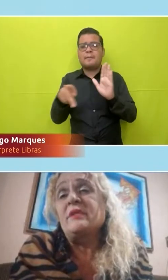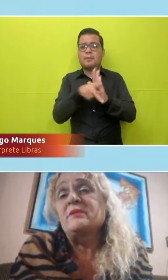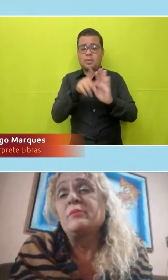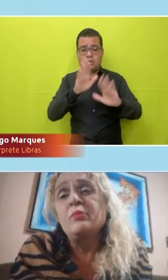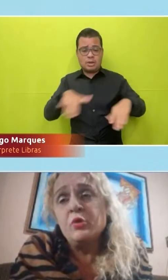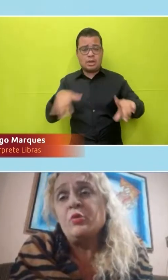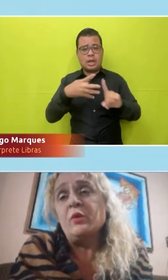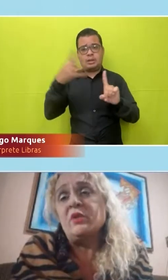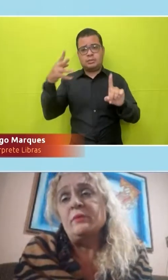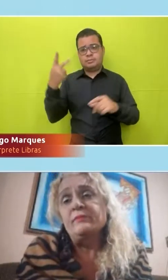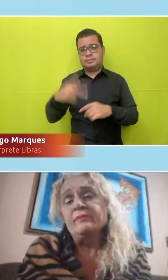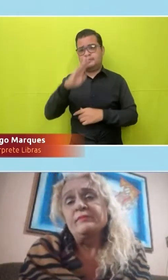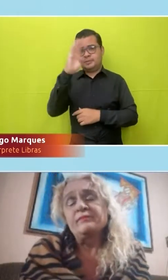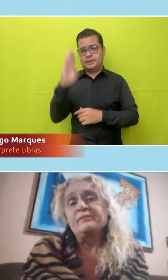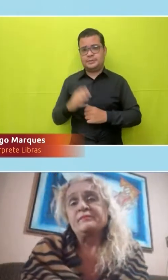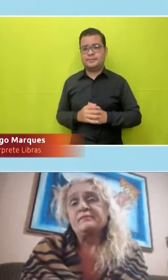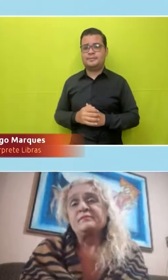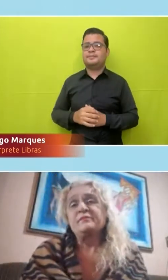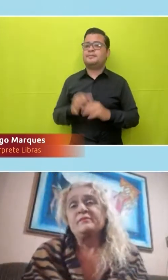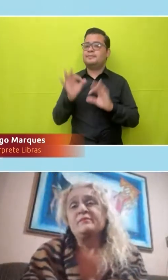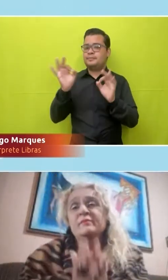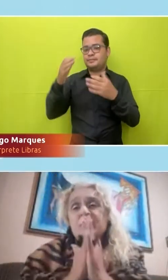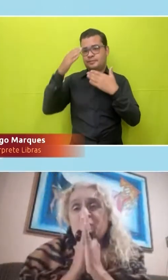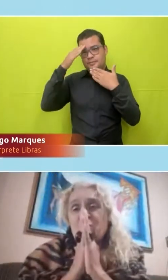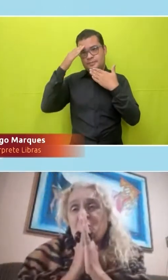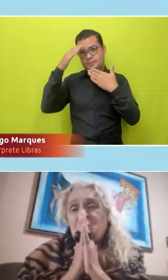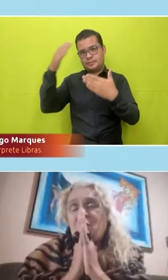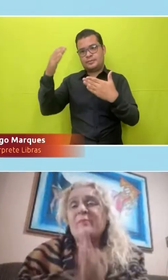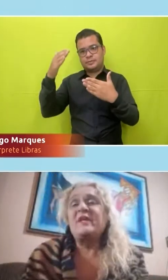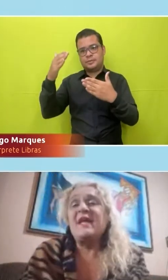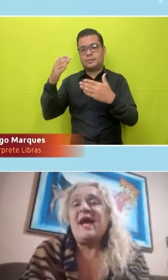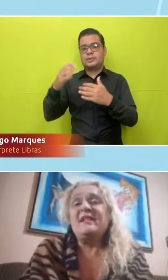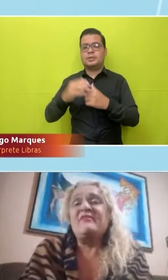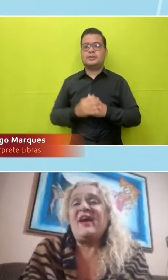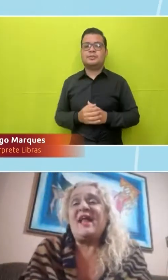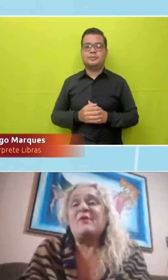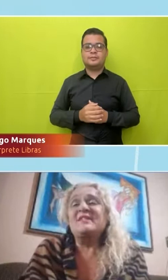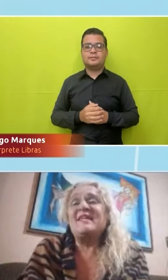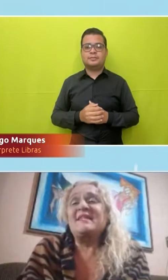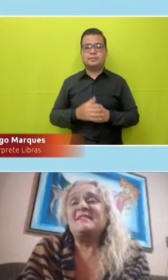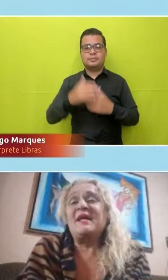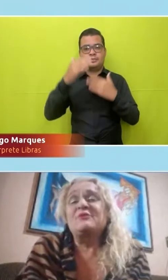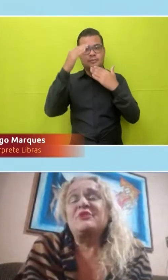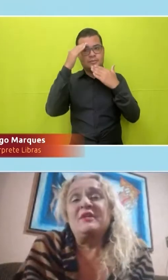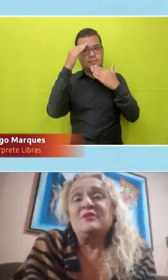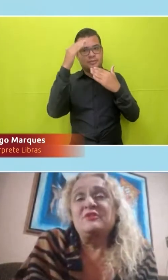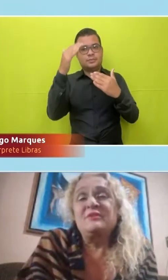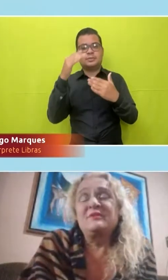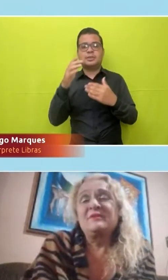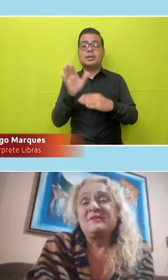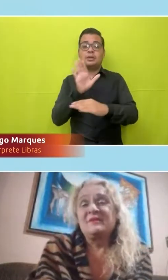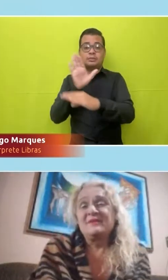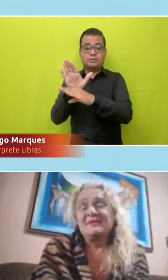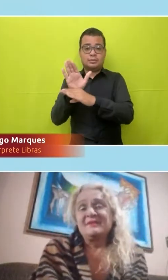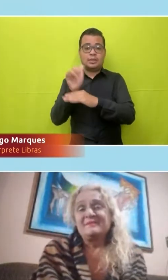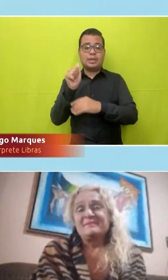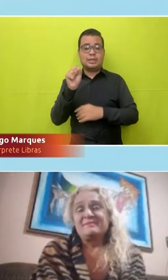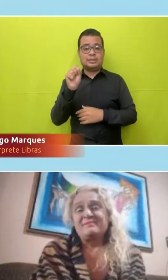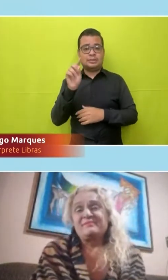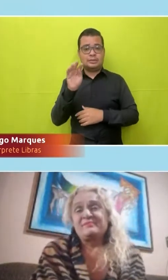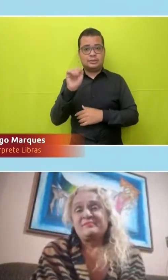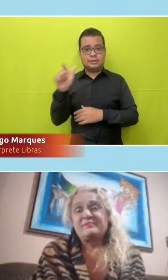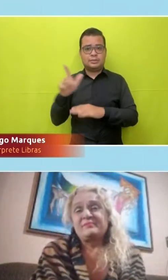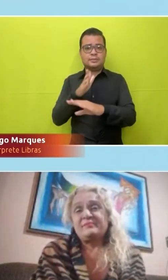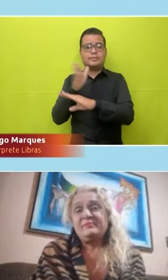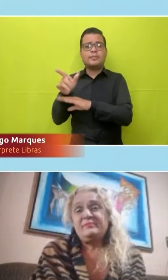país. Muito alto. Tá certo, Beth. Muito obrigada, viu? E Obrigada. Vai você? lá conhecer a Astral, gente. Você. Fala pra gente